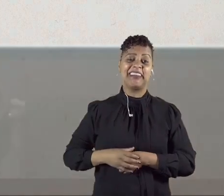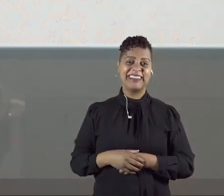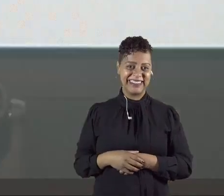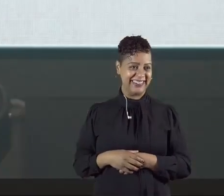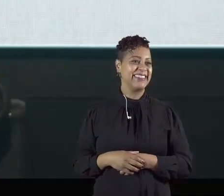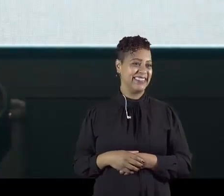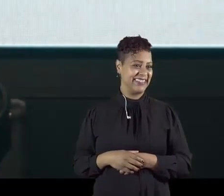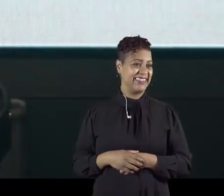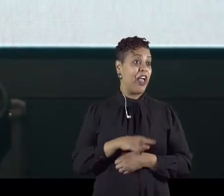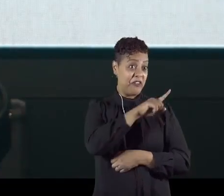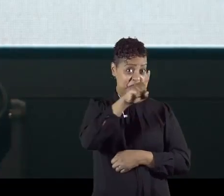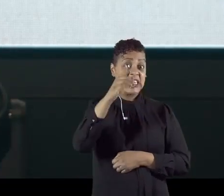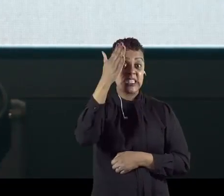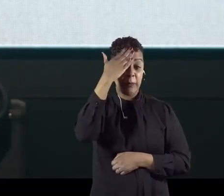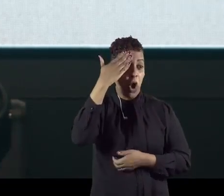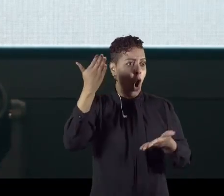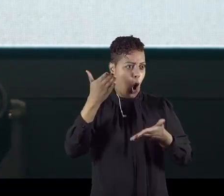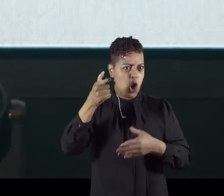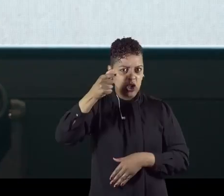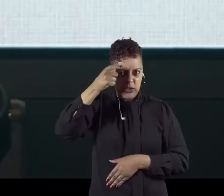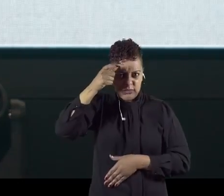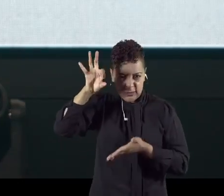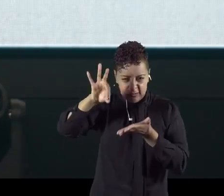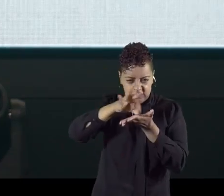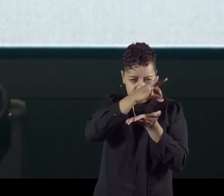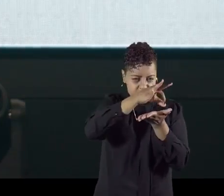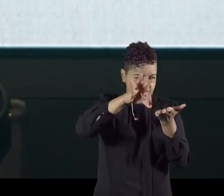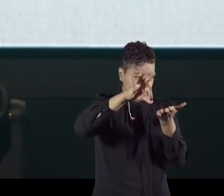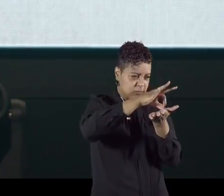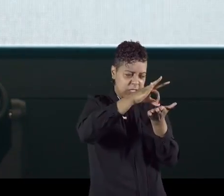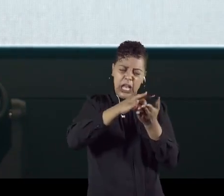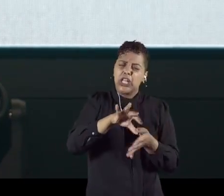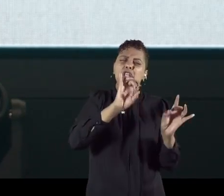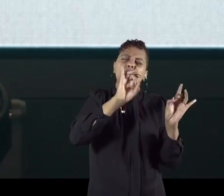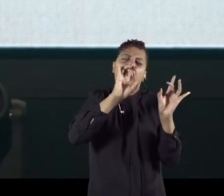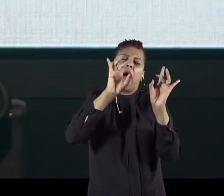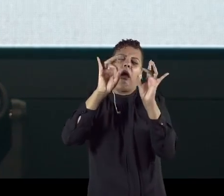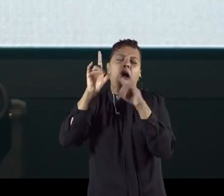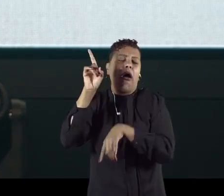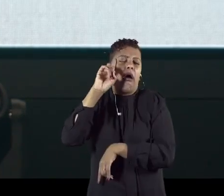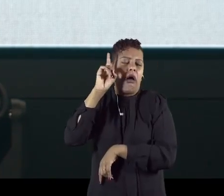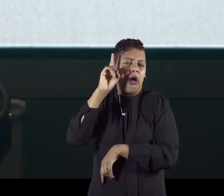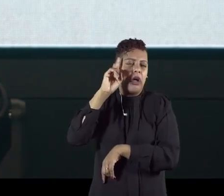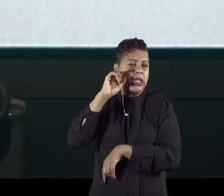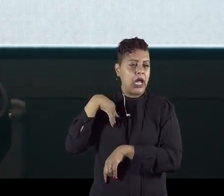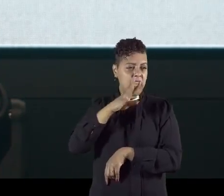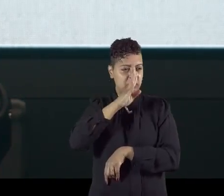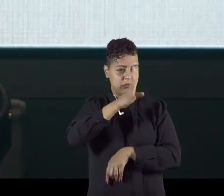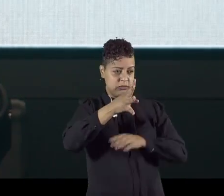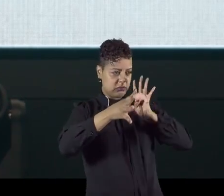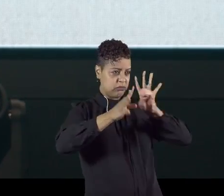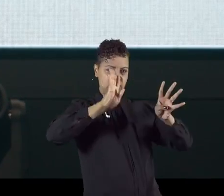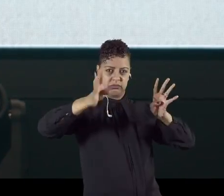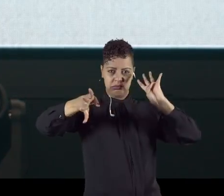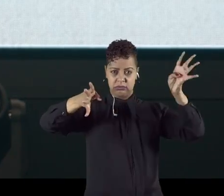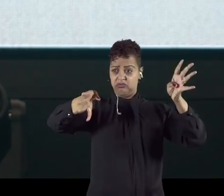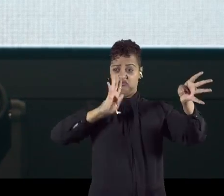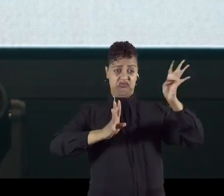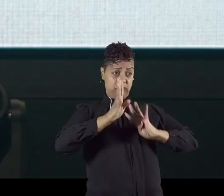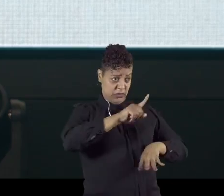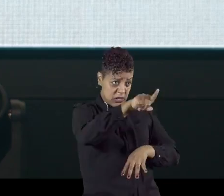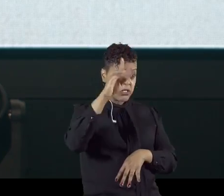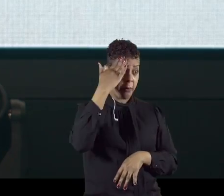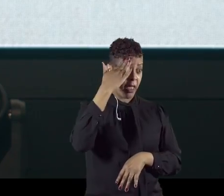Olá você sabia que hoje Satanás o acusador todos os dias ele acusa você